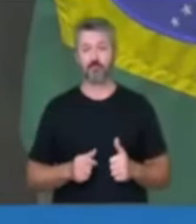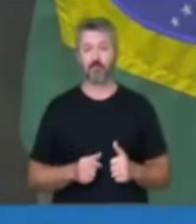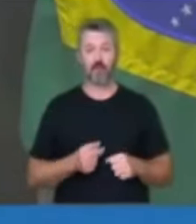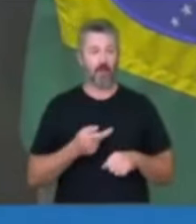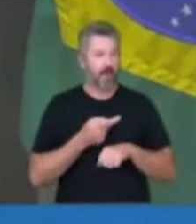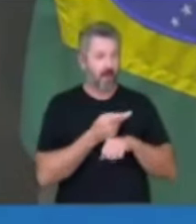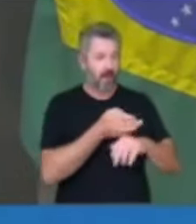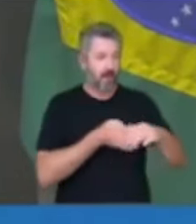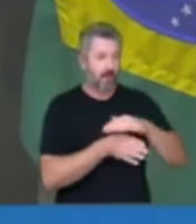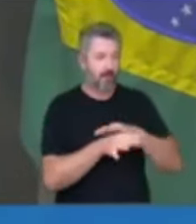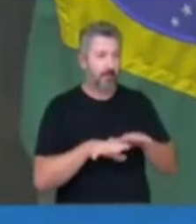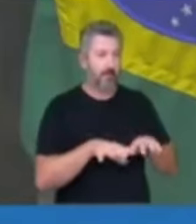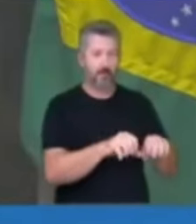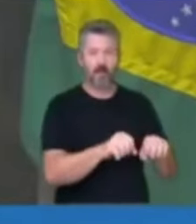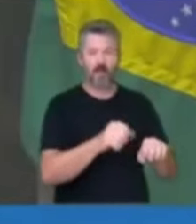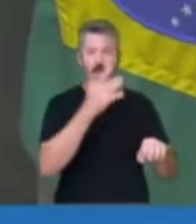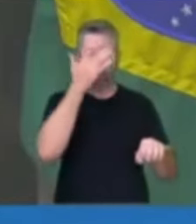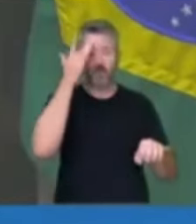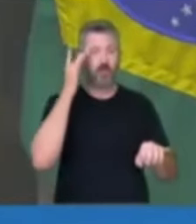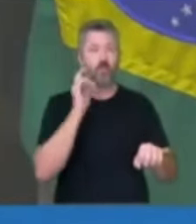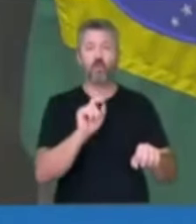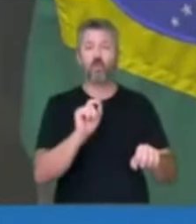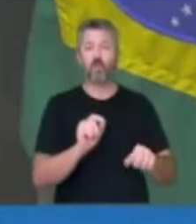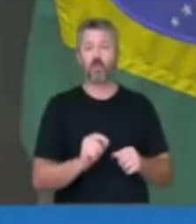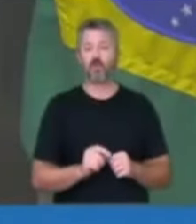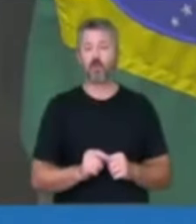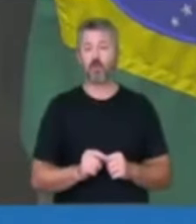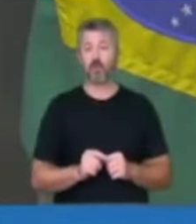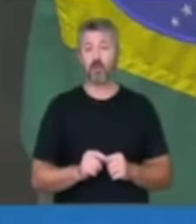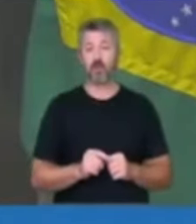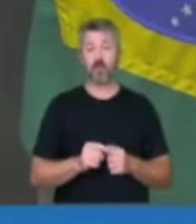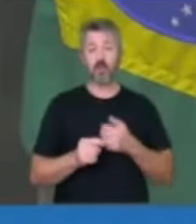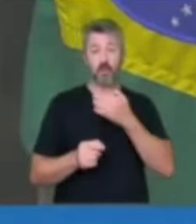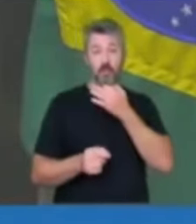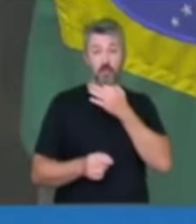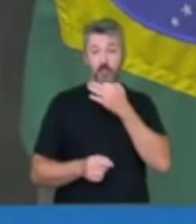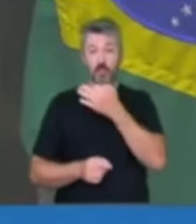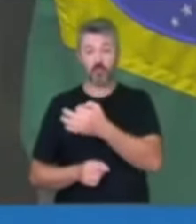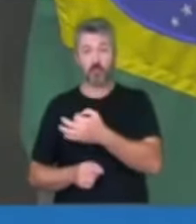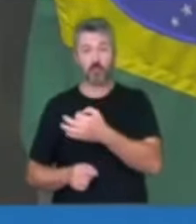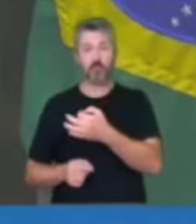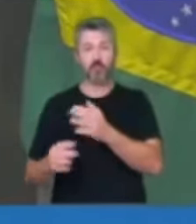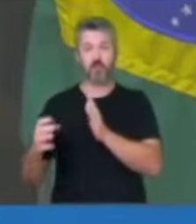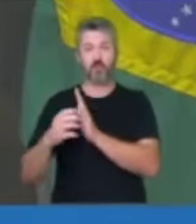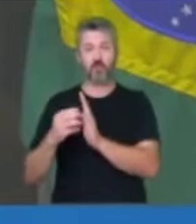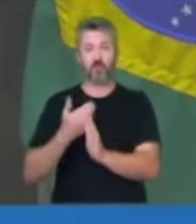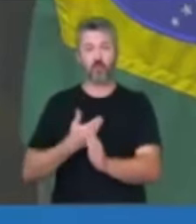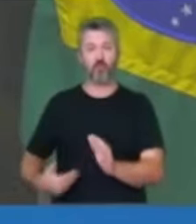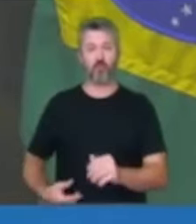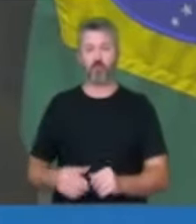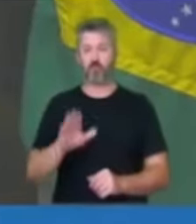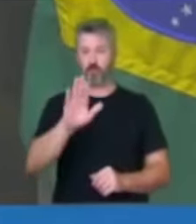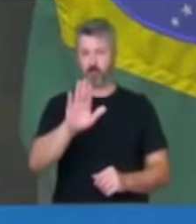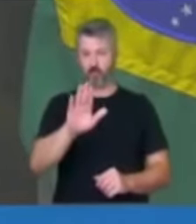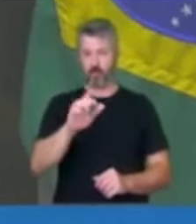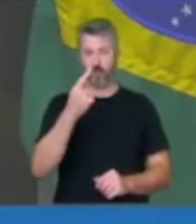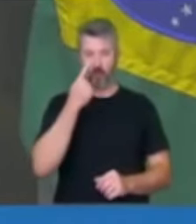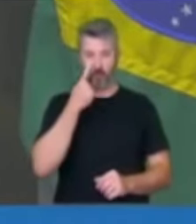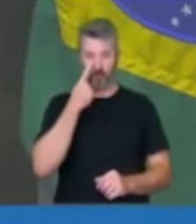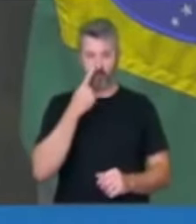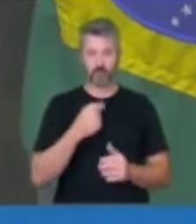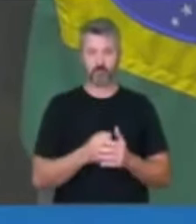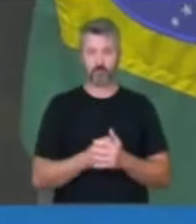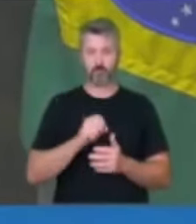apreensões contra pessoas Gustavo gaer que criticaram um servidor público agora Vejam Só se